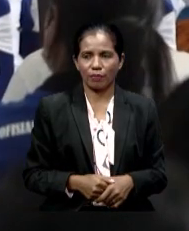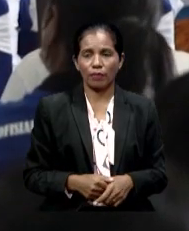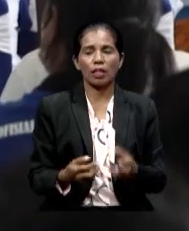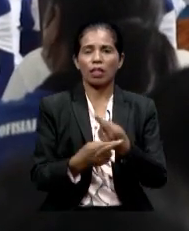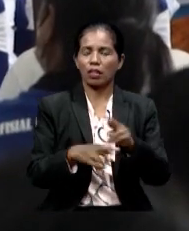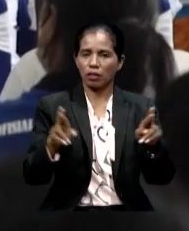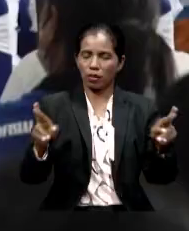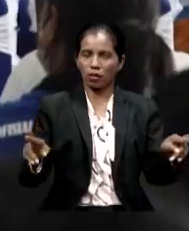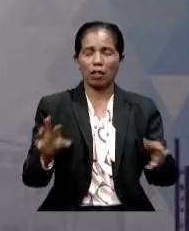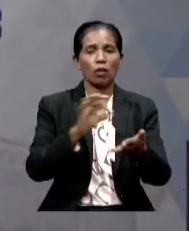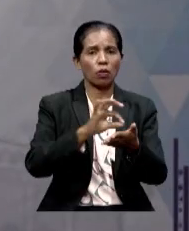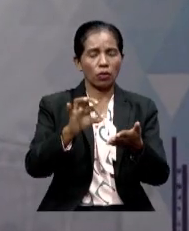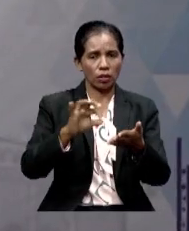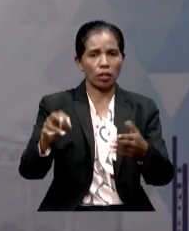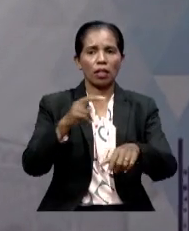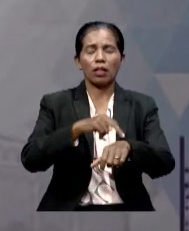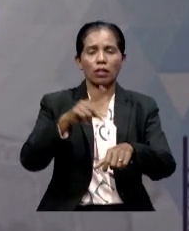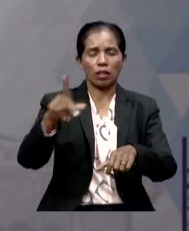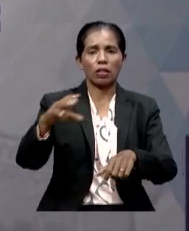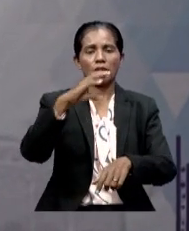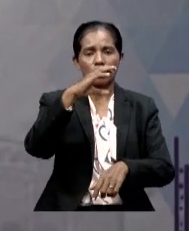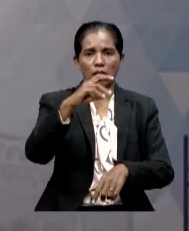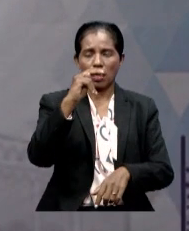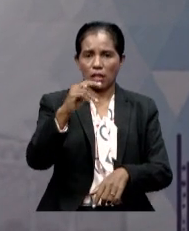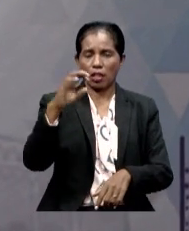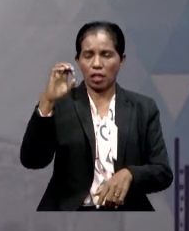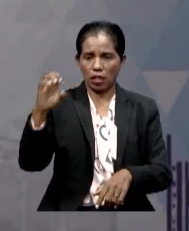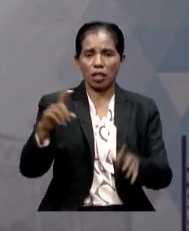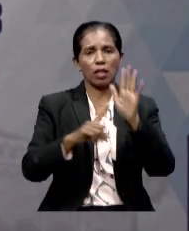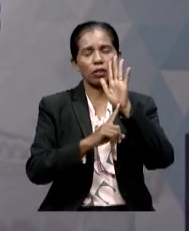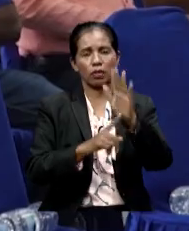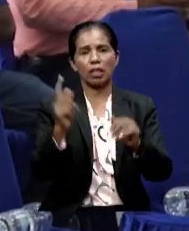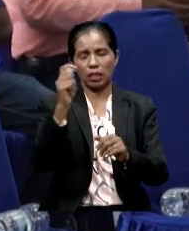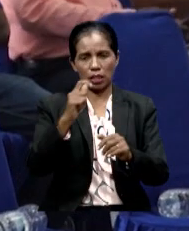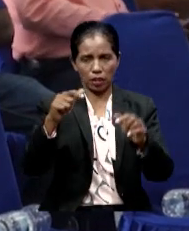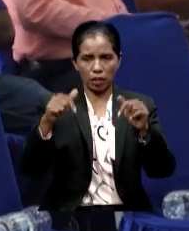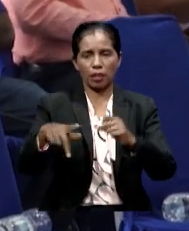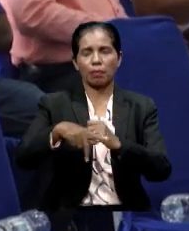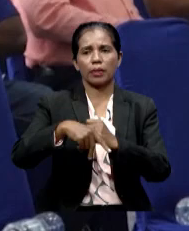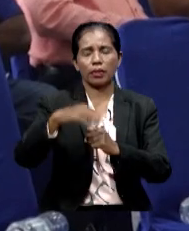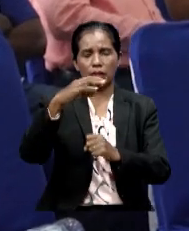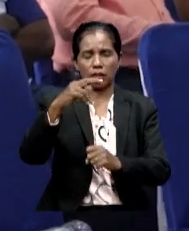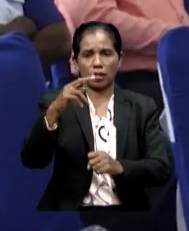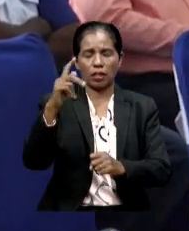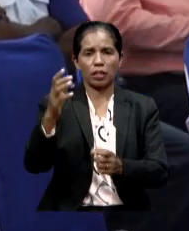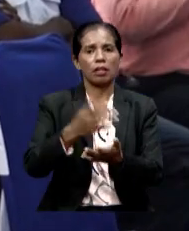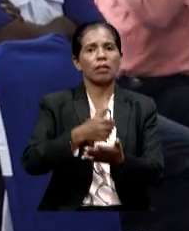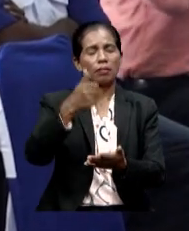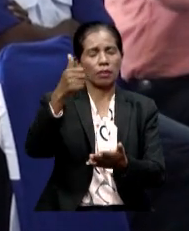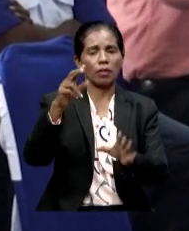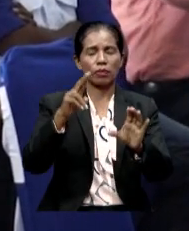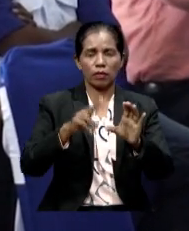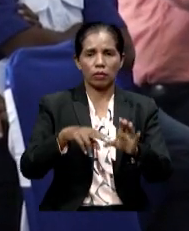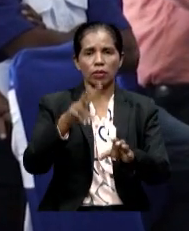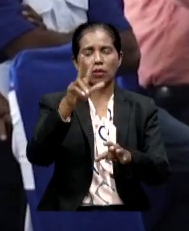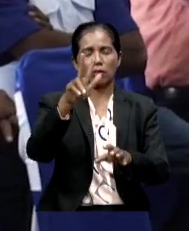Resultado do apuramento nacional, neve Comissão Nacional Eleição anuncia e a terça, né? Partido CNRT retam votos, rihun atos